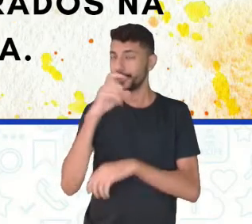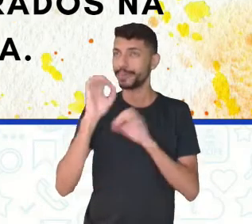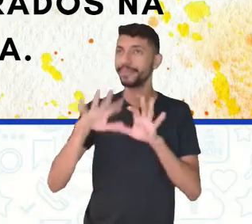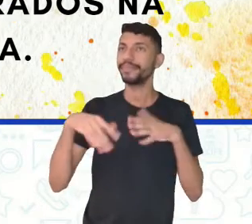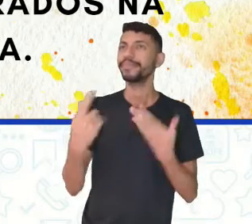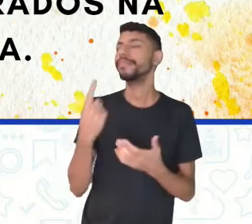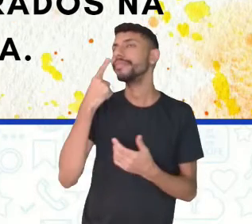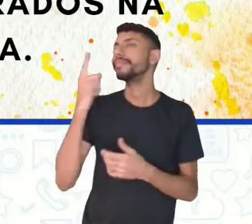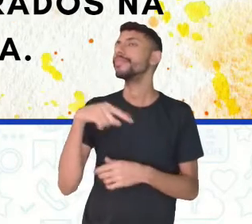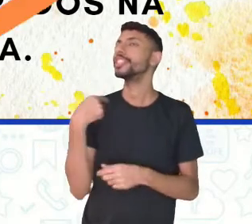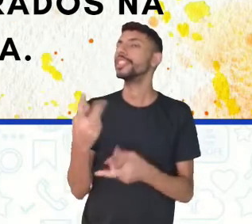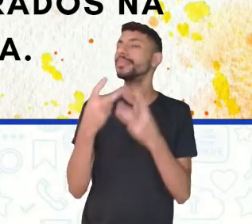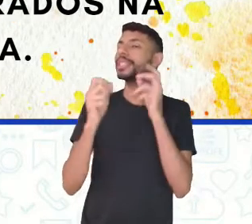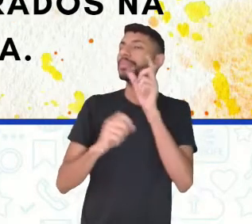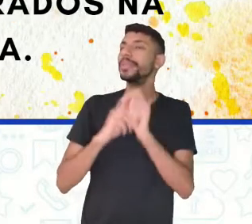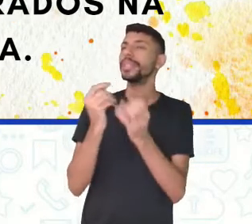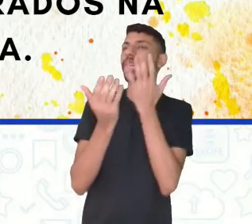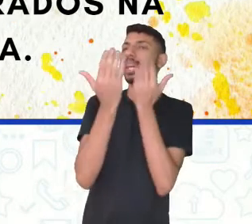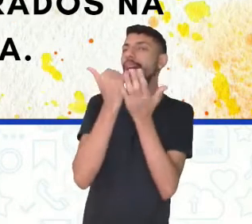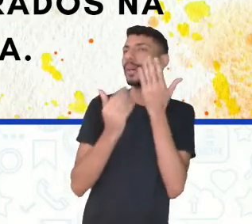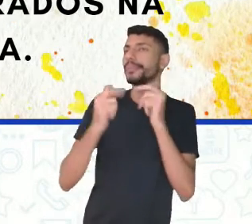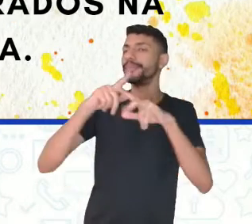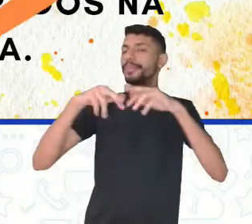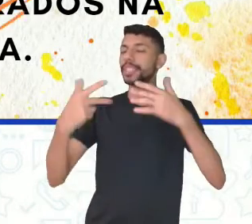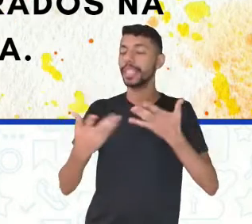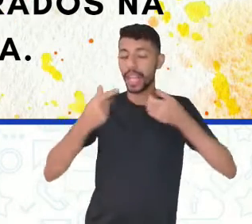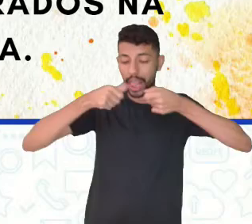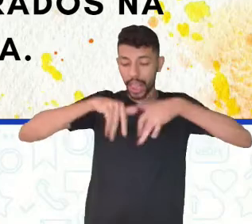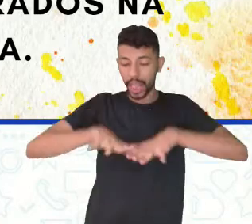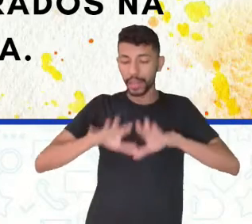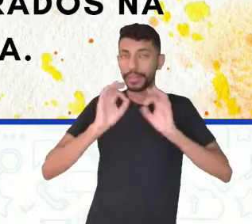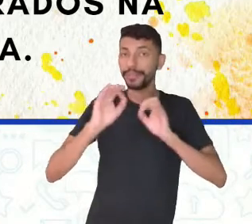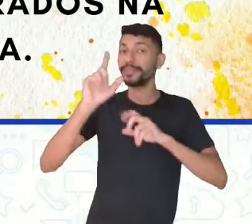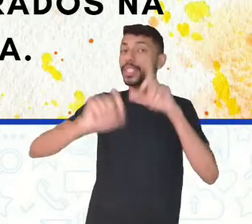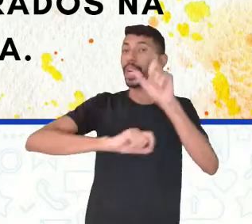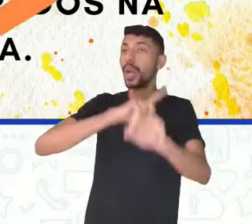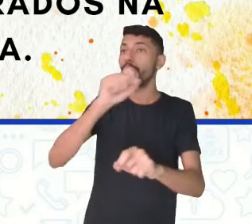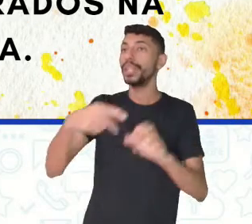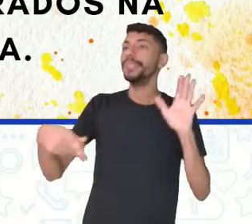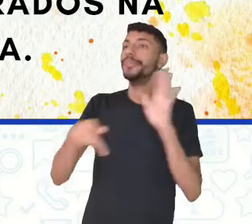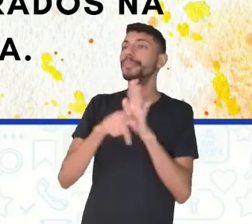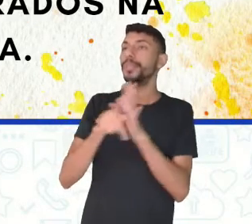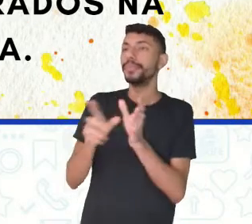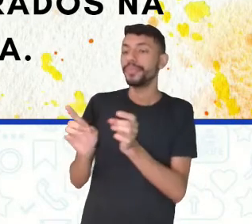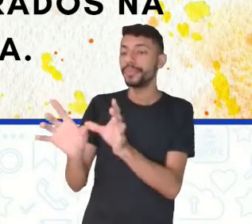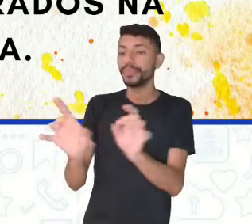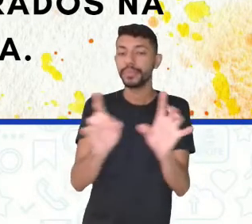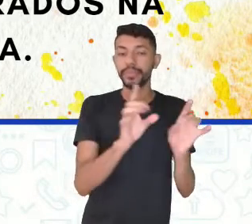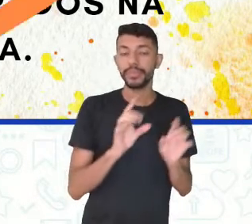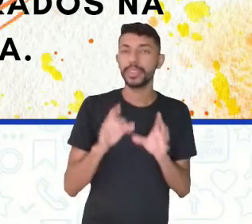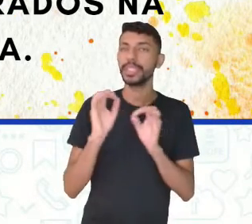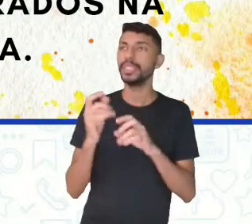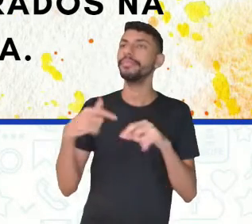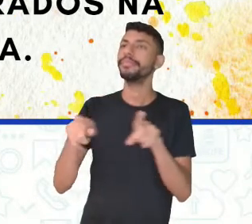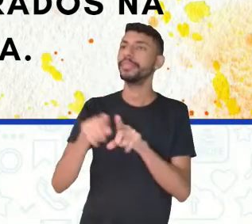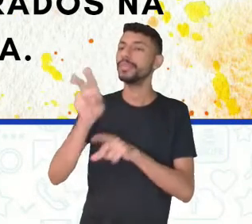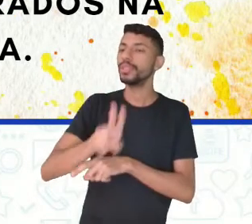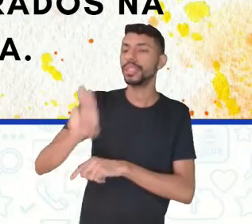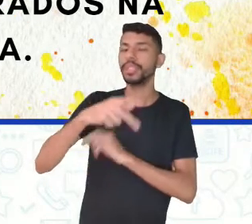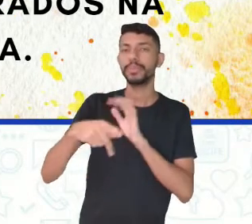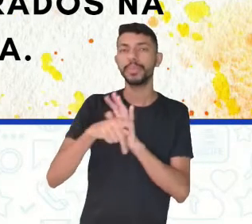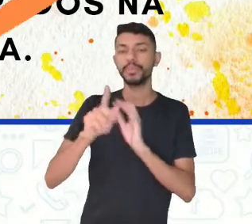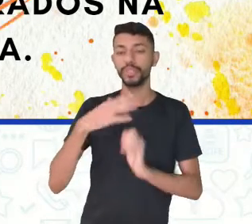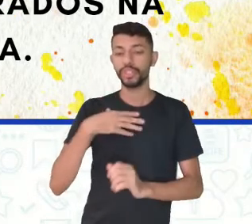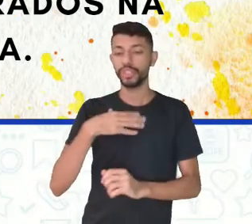questão dos alimentos, né, ou material natural, então são aqueles que são comercializados e utilizados da maneira que